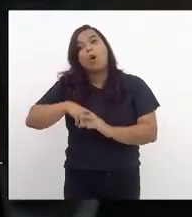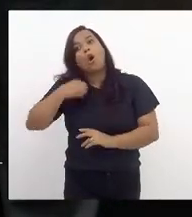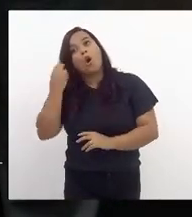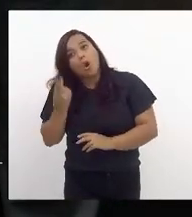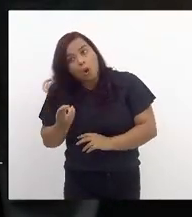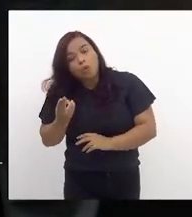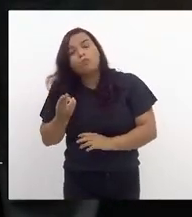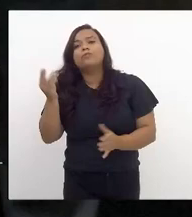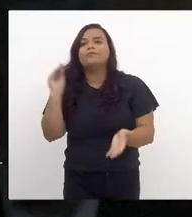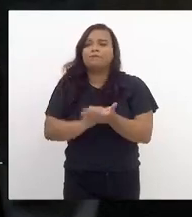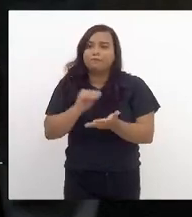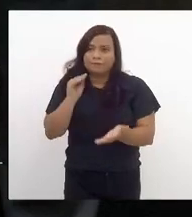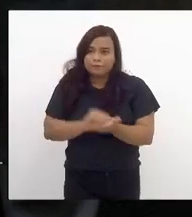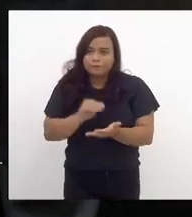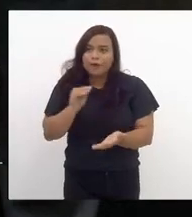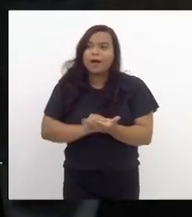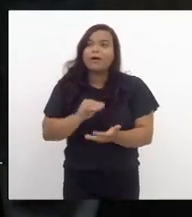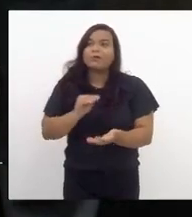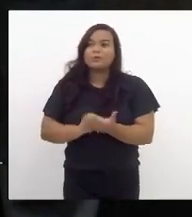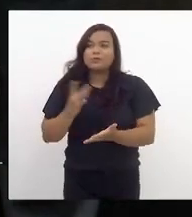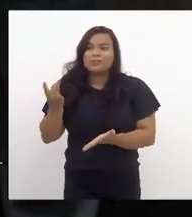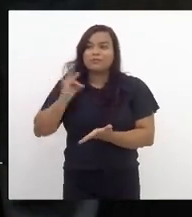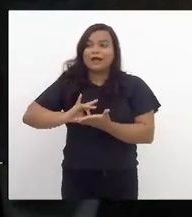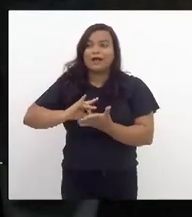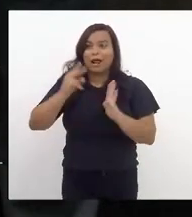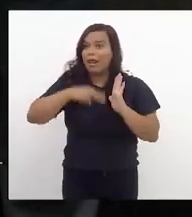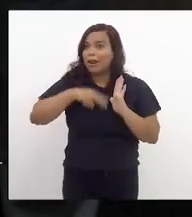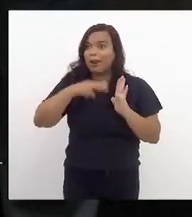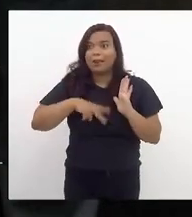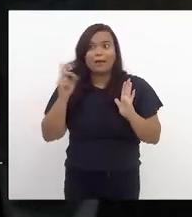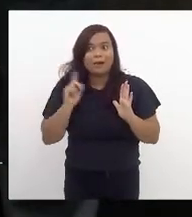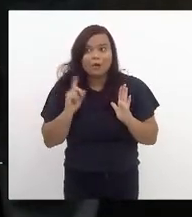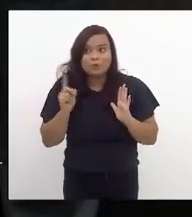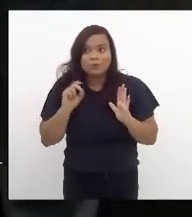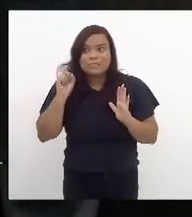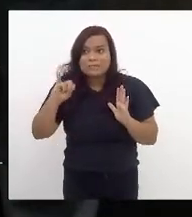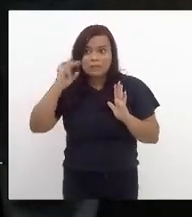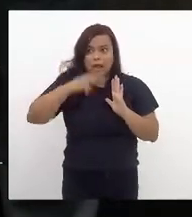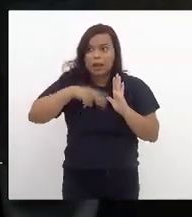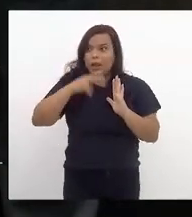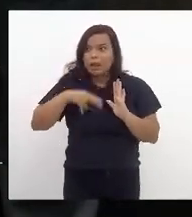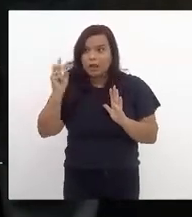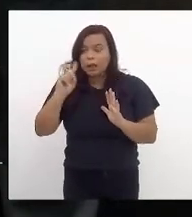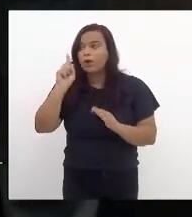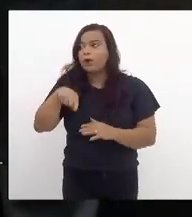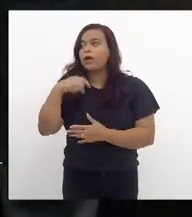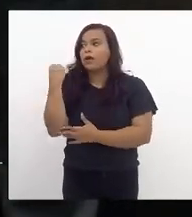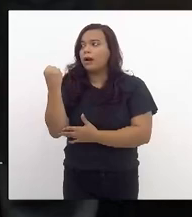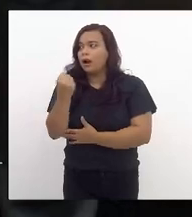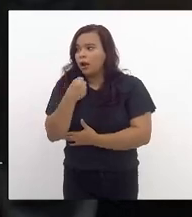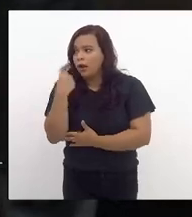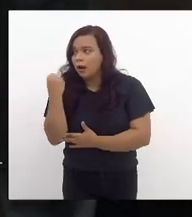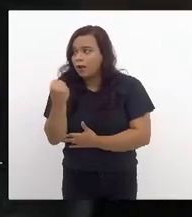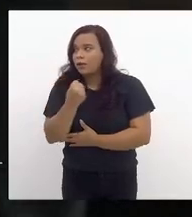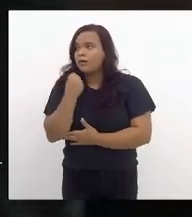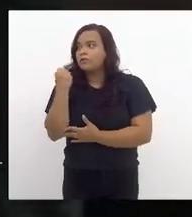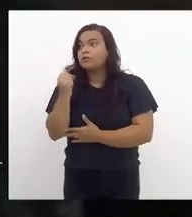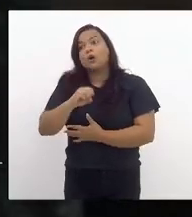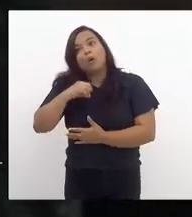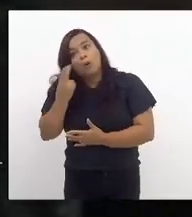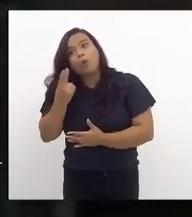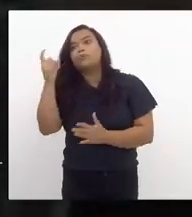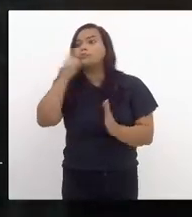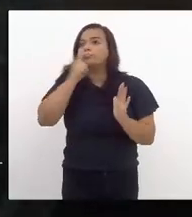Valdec. Ou eles não leram, e isso é grave, ou eles faltaram com a verdade, e isso